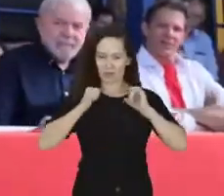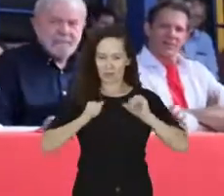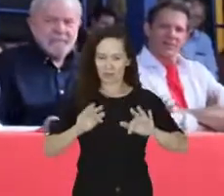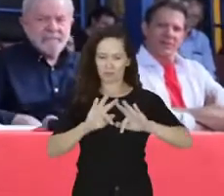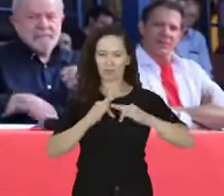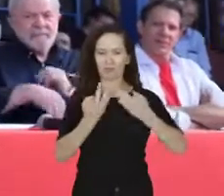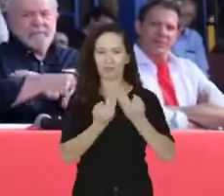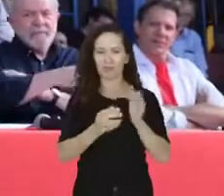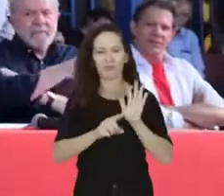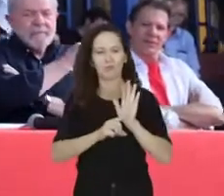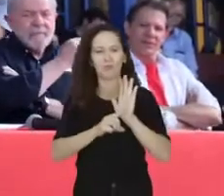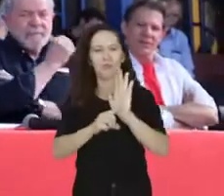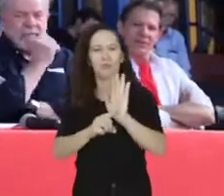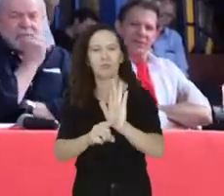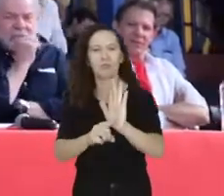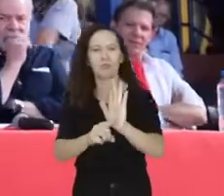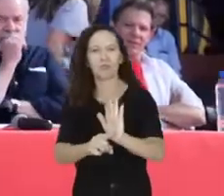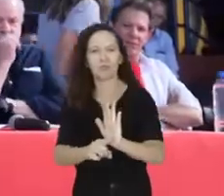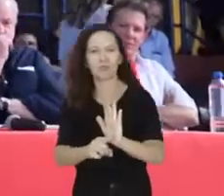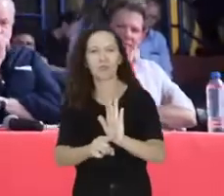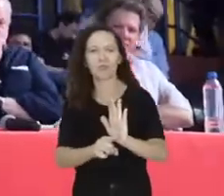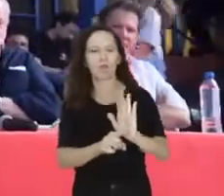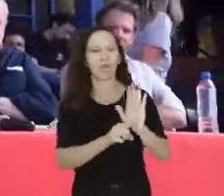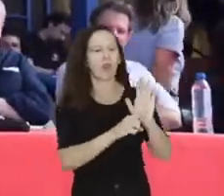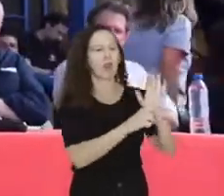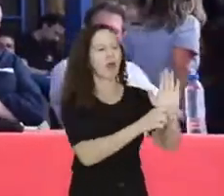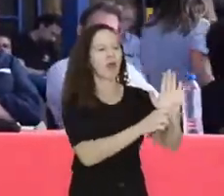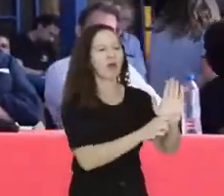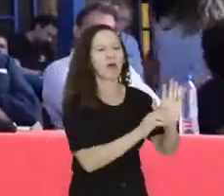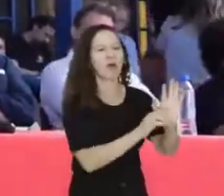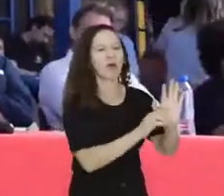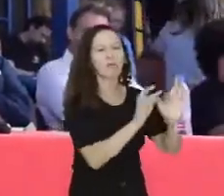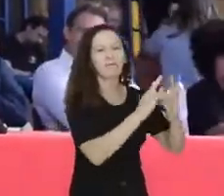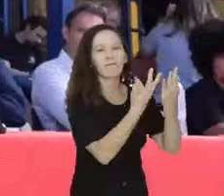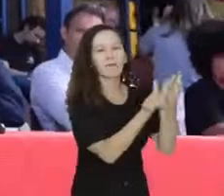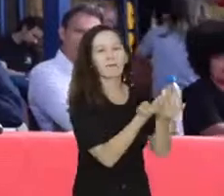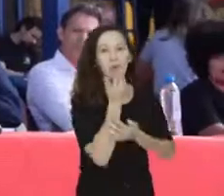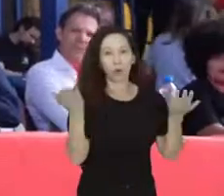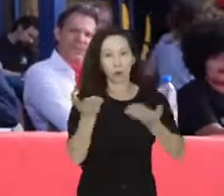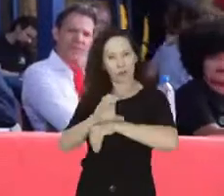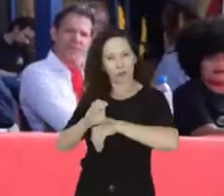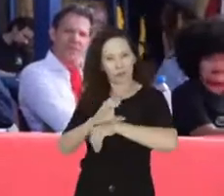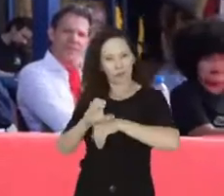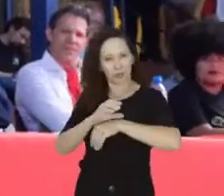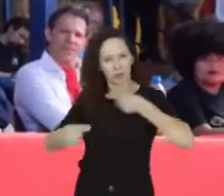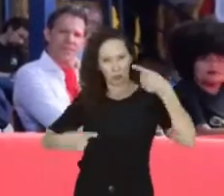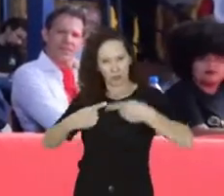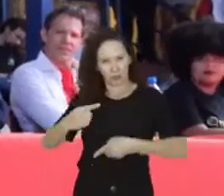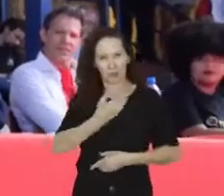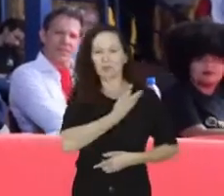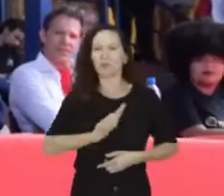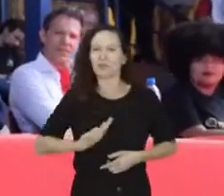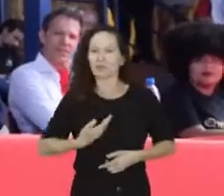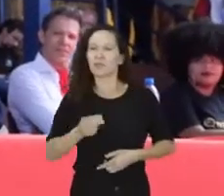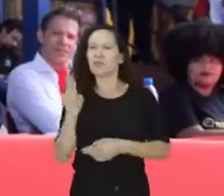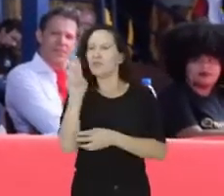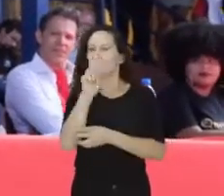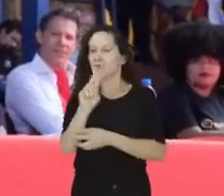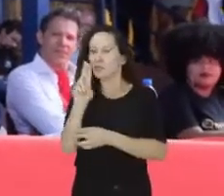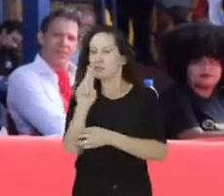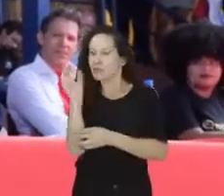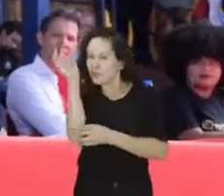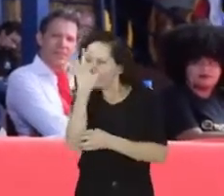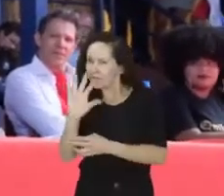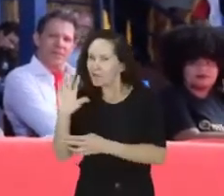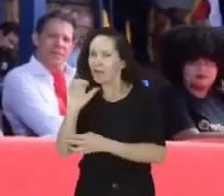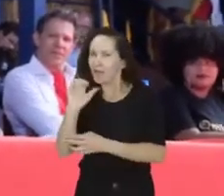a colocar comida no prato. Se hoje eu curso bacharelado em políticas públicas na Universidade Federal do ABC,